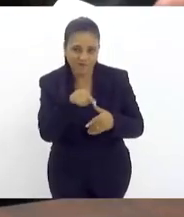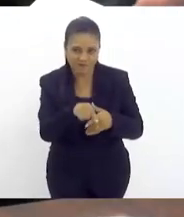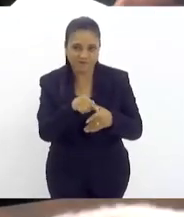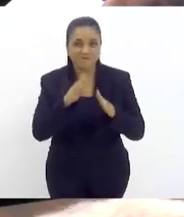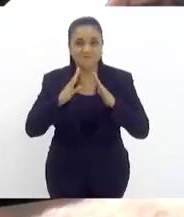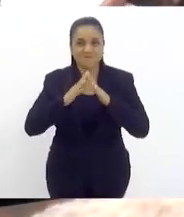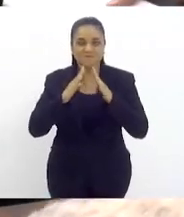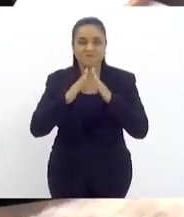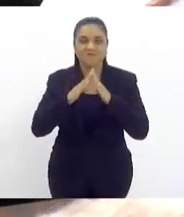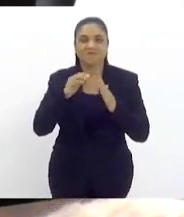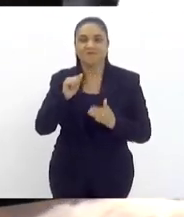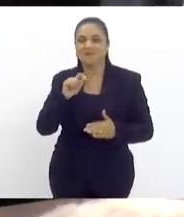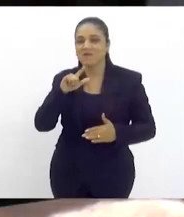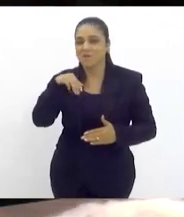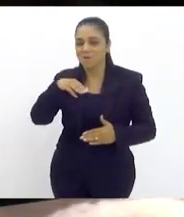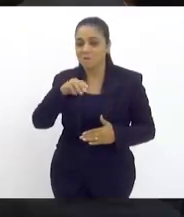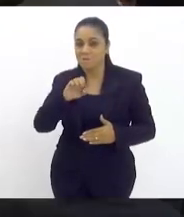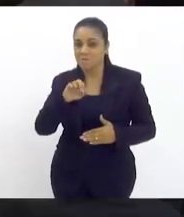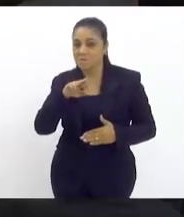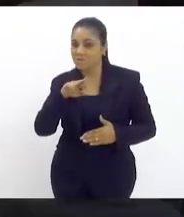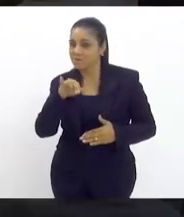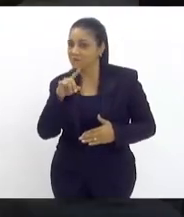da Gama. Muito obrigada.